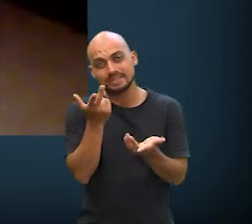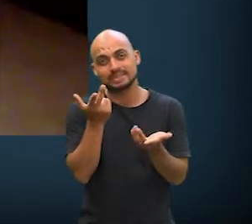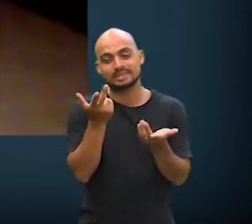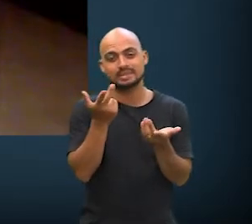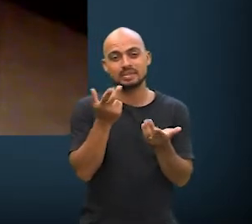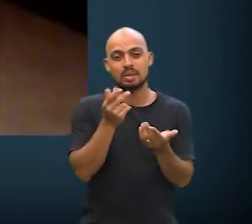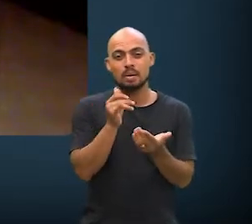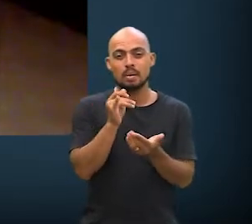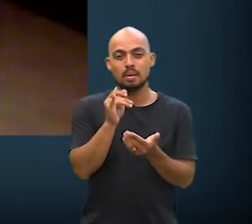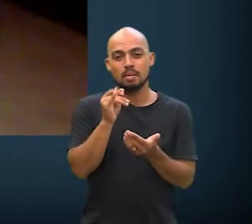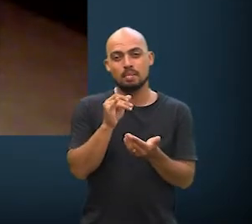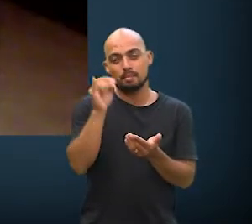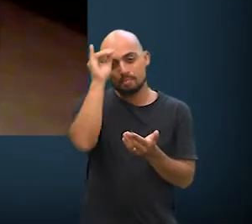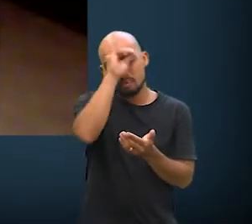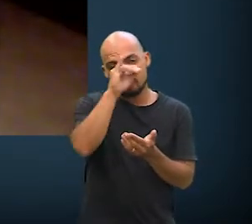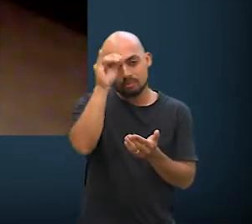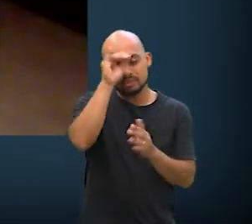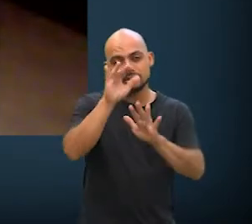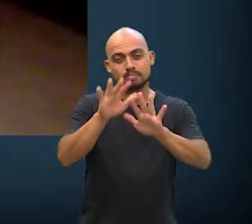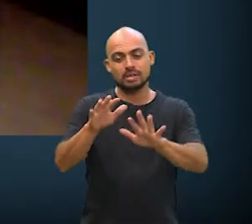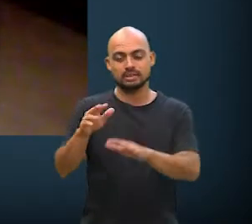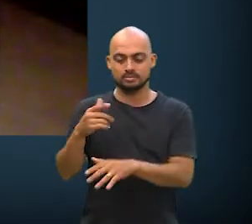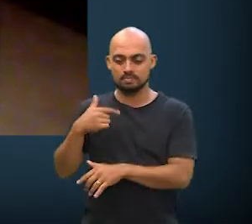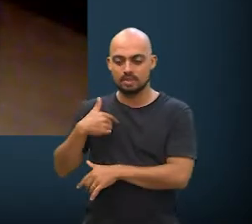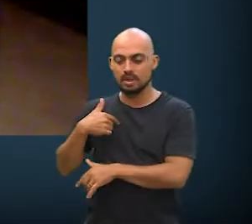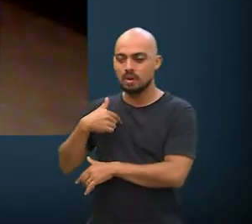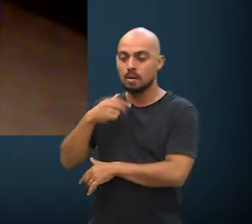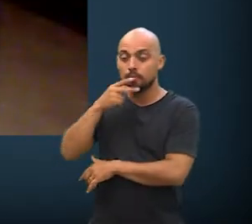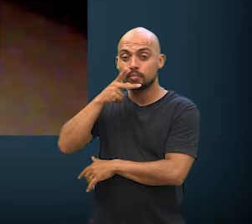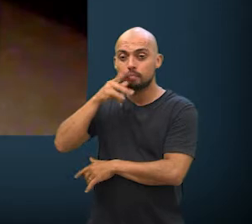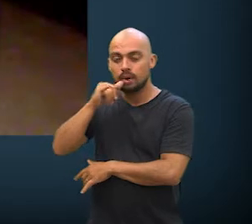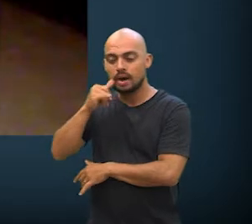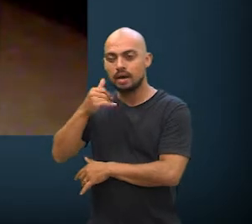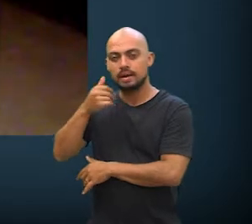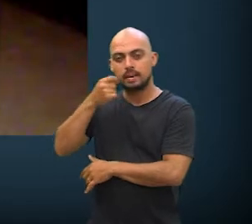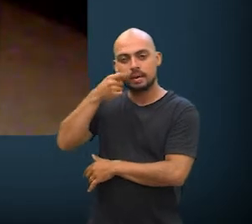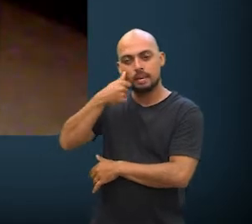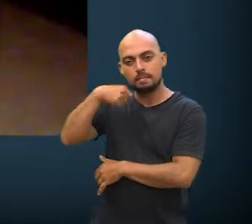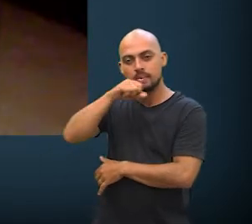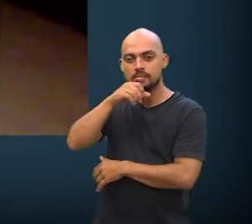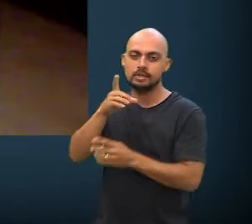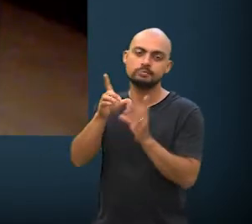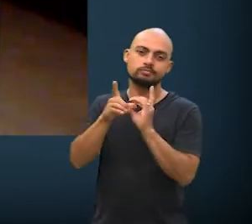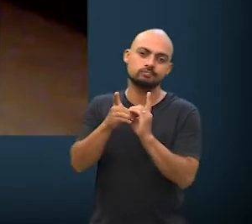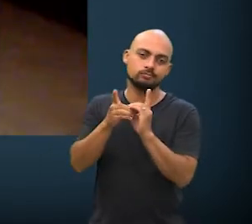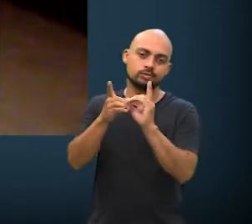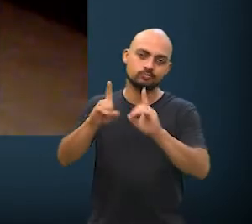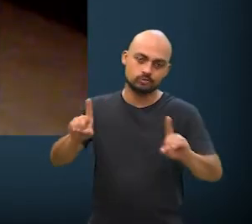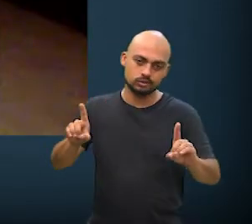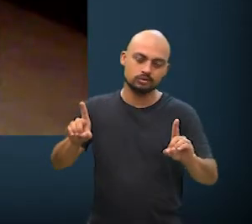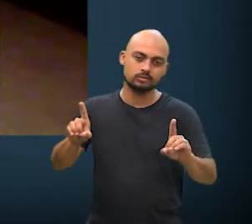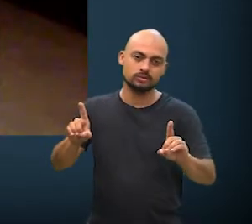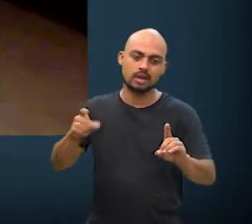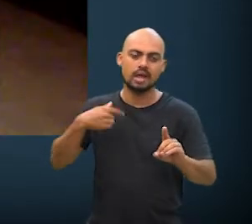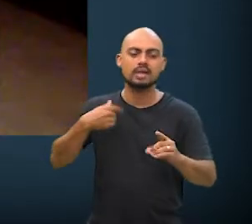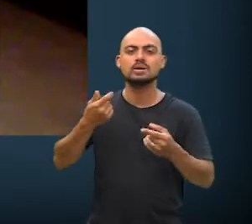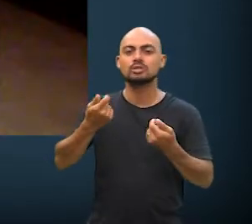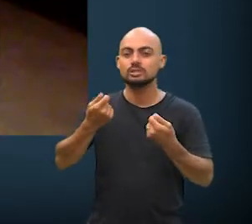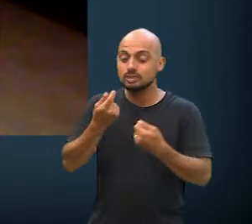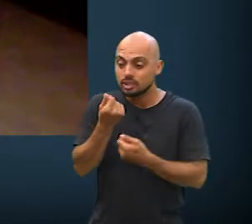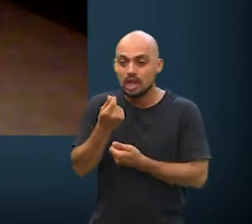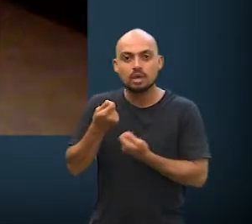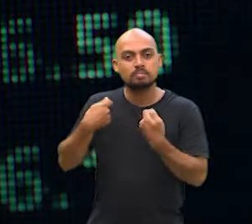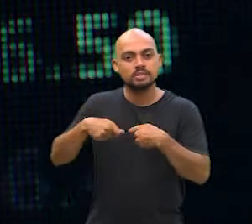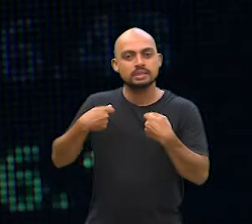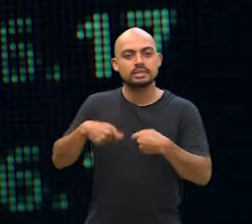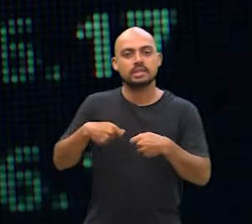quando comecei a fazer isso, porque meus pais tinham se divorciado, eu precisava procurar uma renda para começar a me capitalizar, e eu acabei